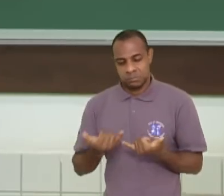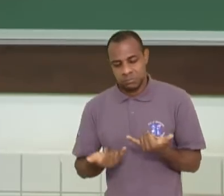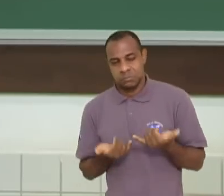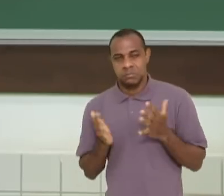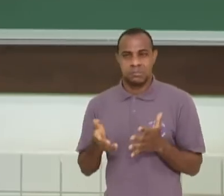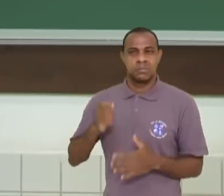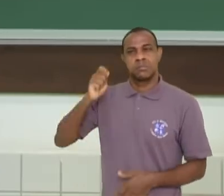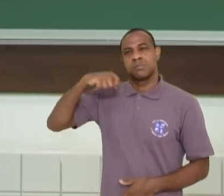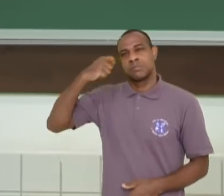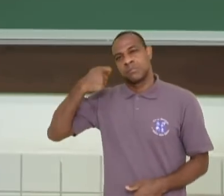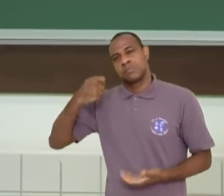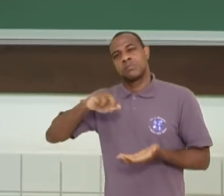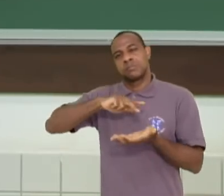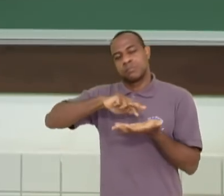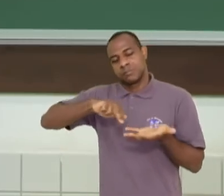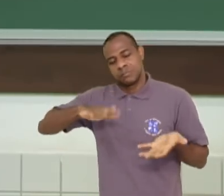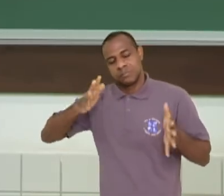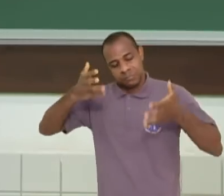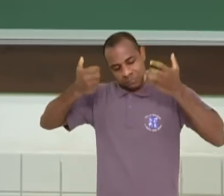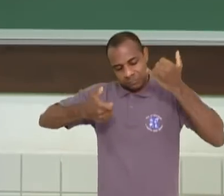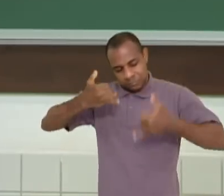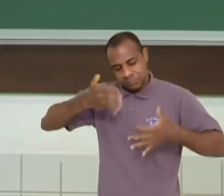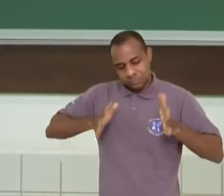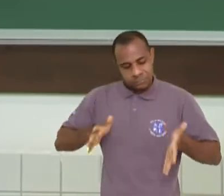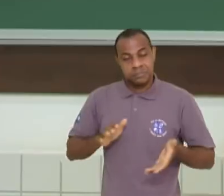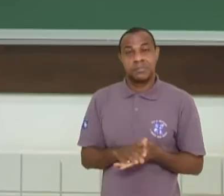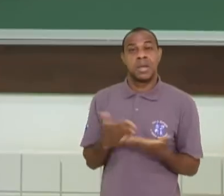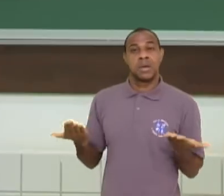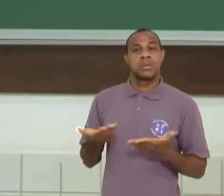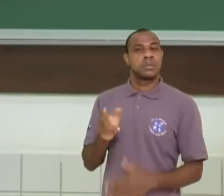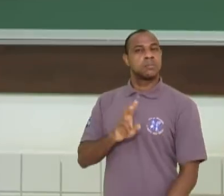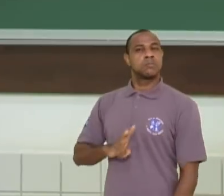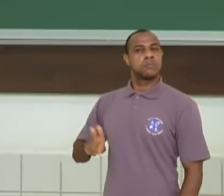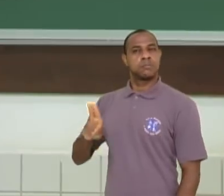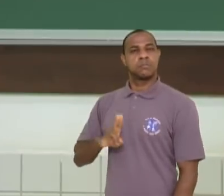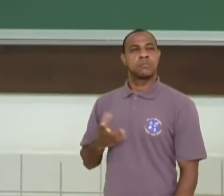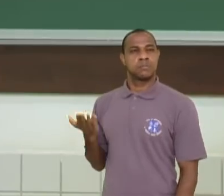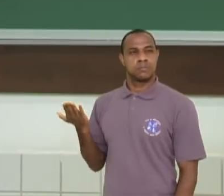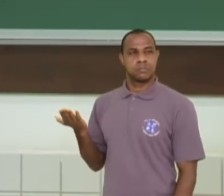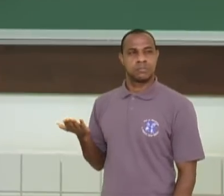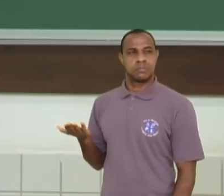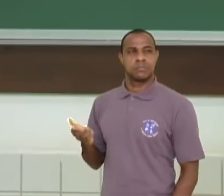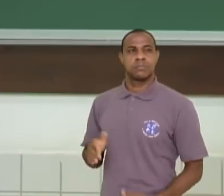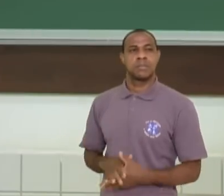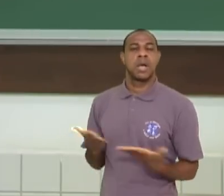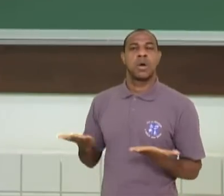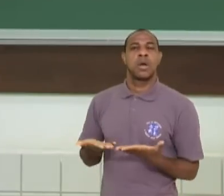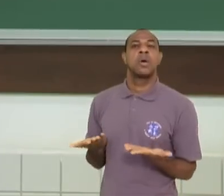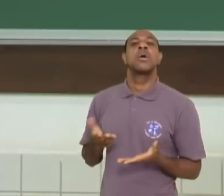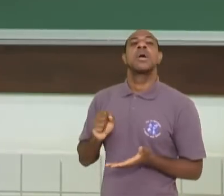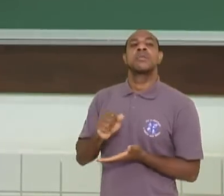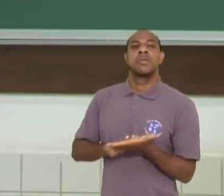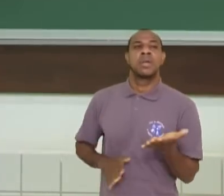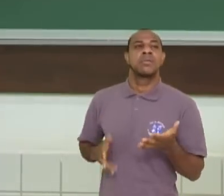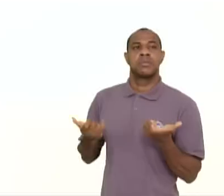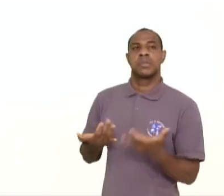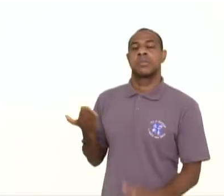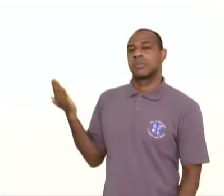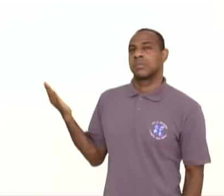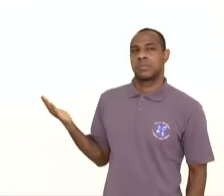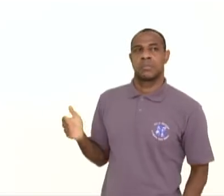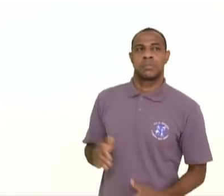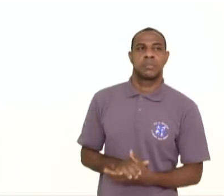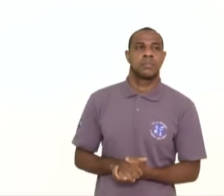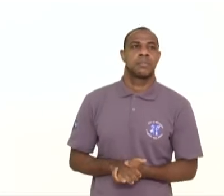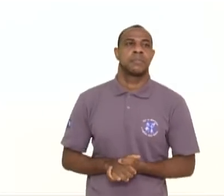temos as distinções da utilização da mímica, né? Dos movimentos utilizados. Temos a nossa atividade que fala o seguinte: